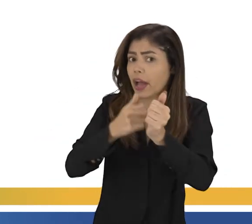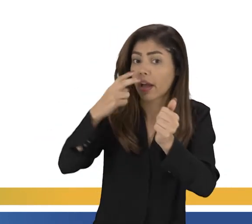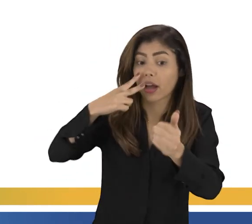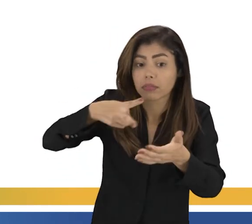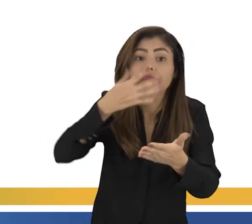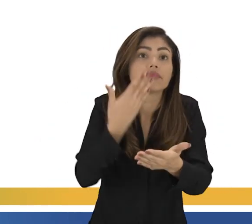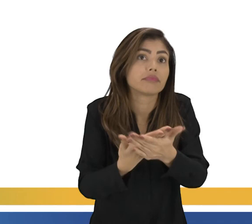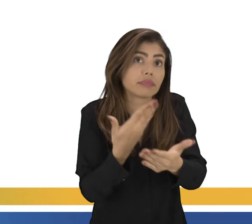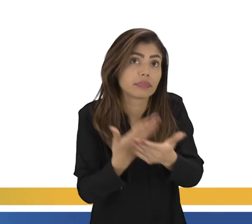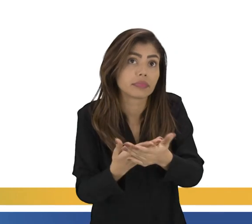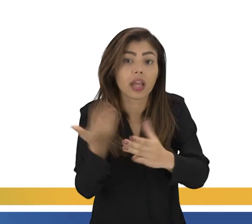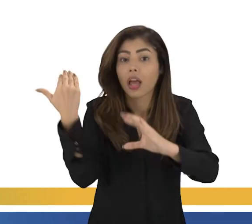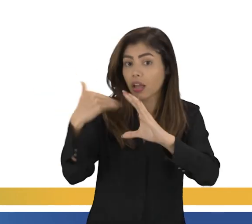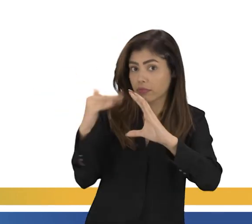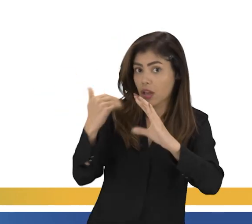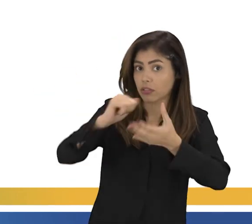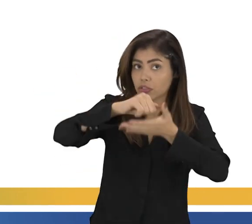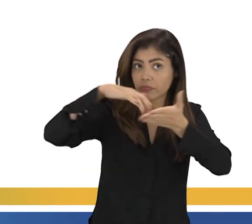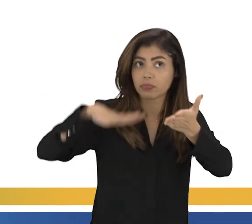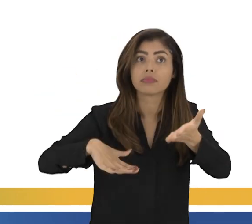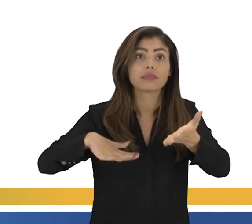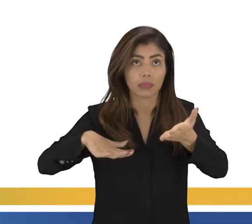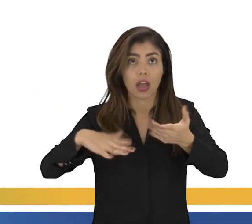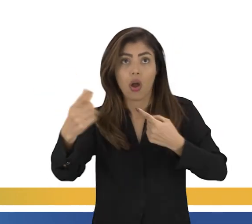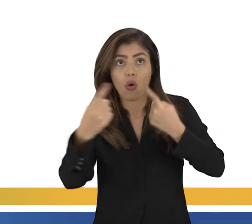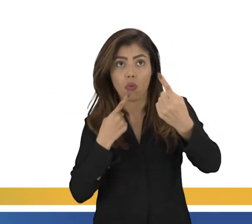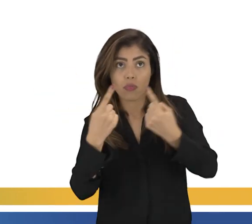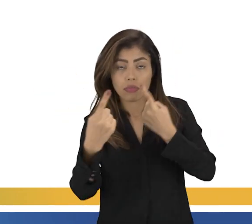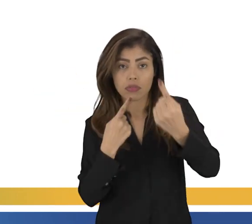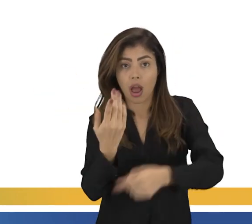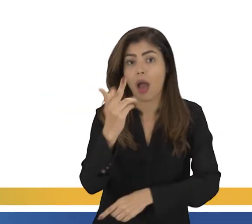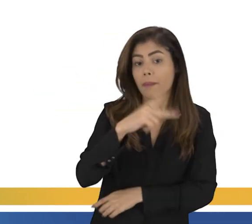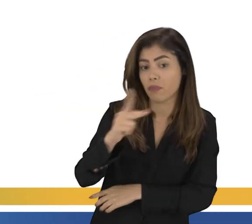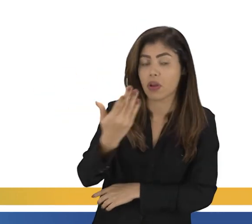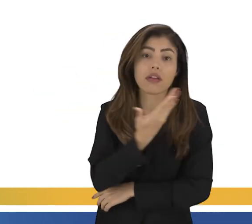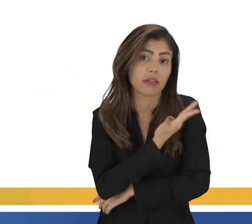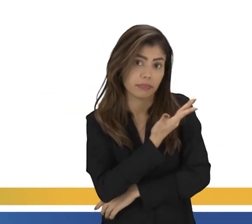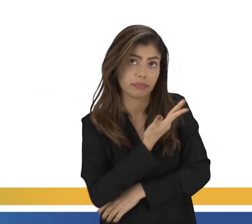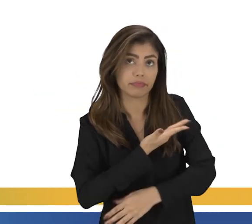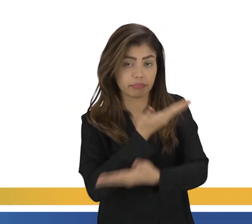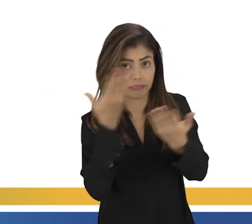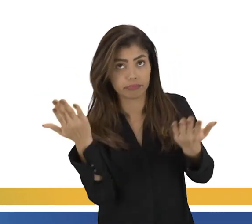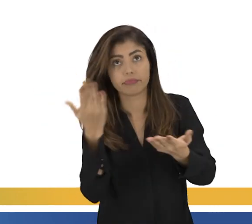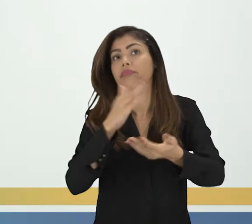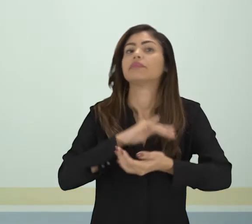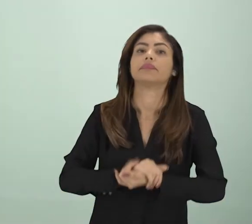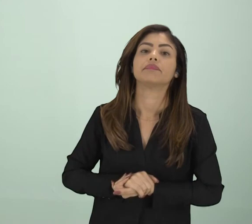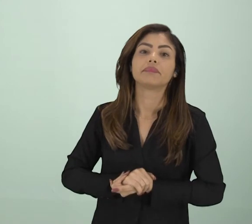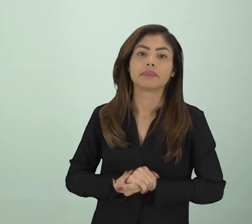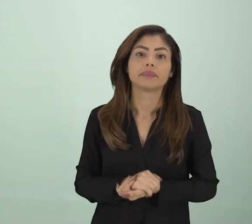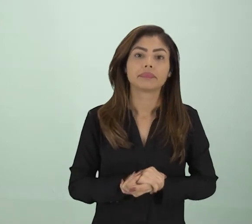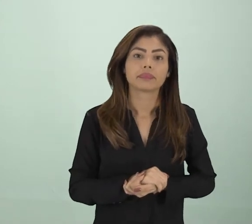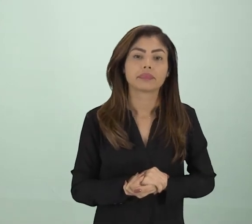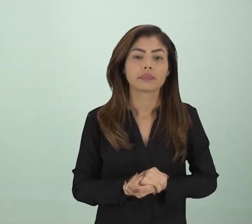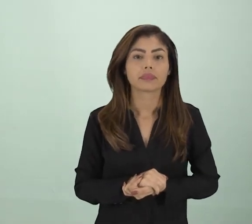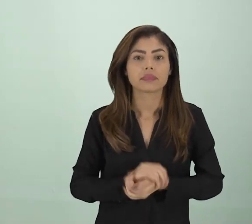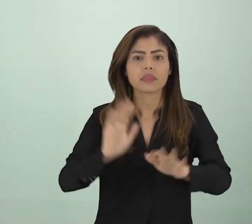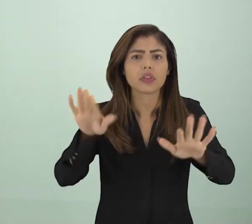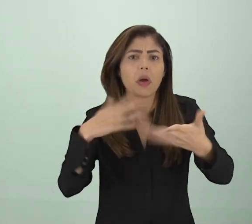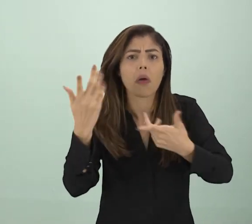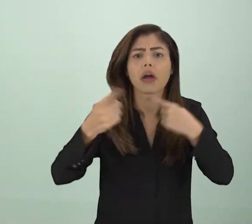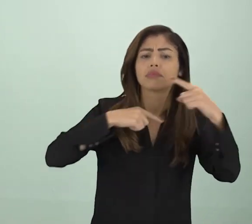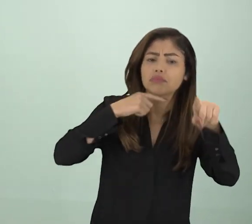aulas, enviar suas atividades, comunicar-se com professores e colegas, tá? E